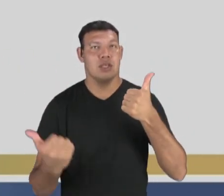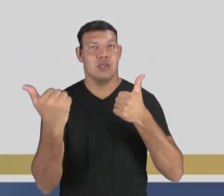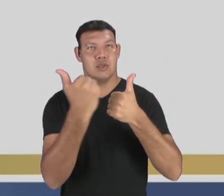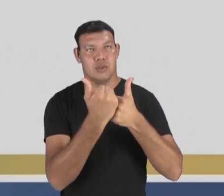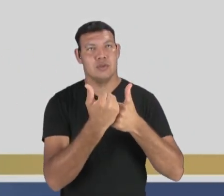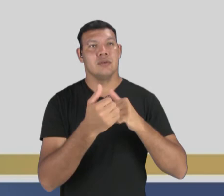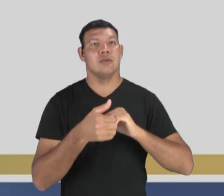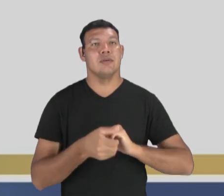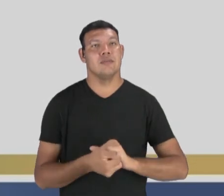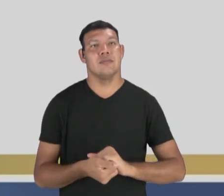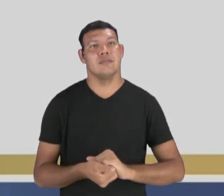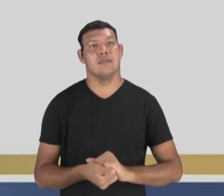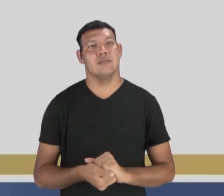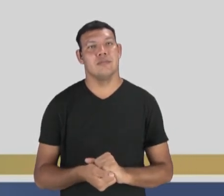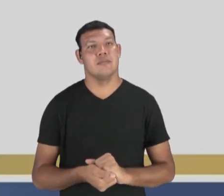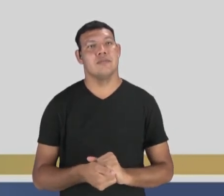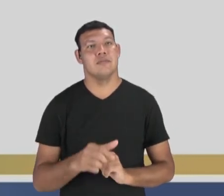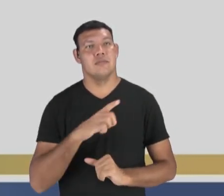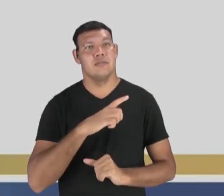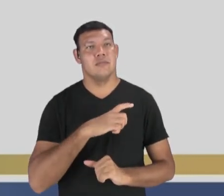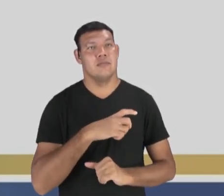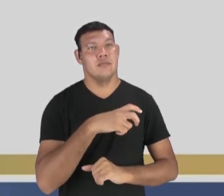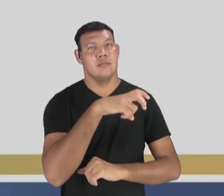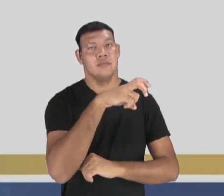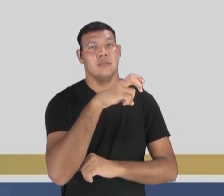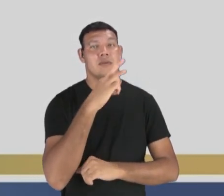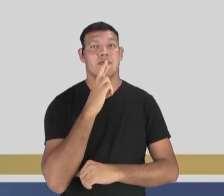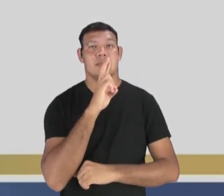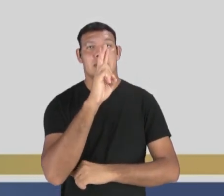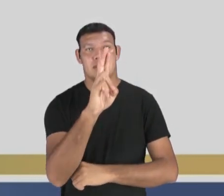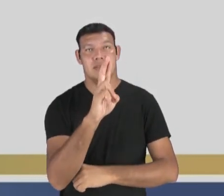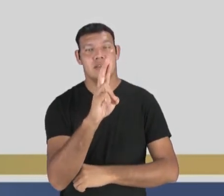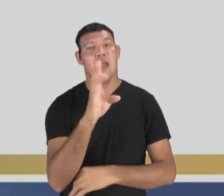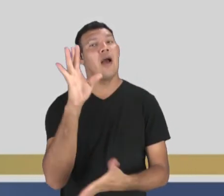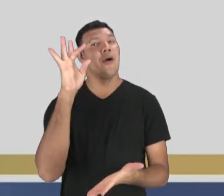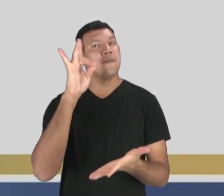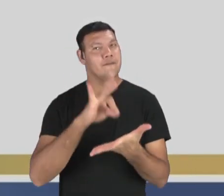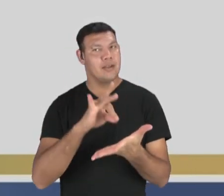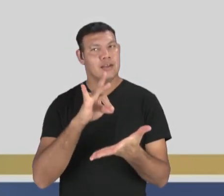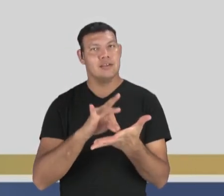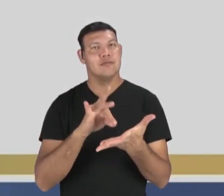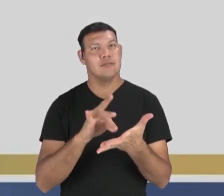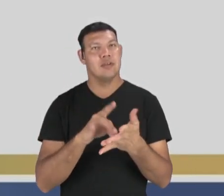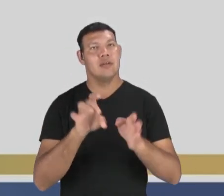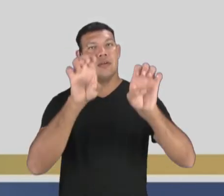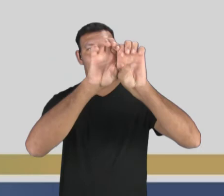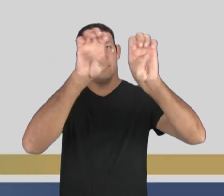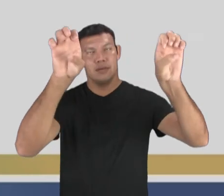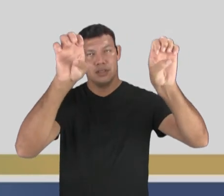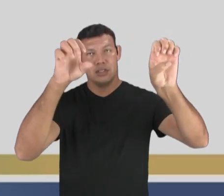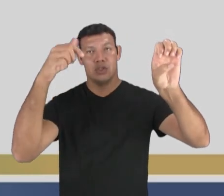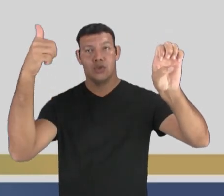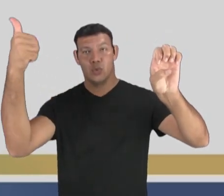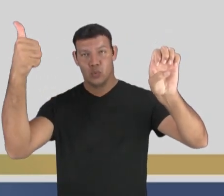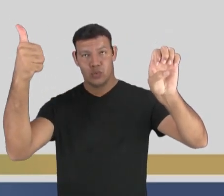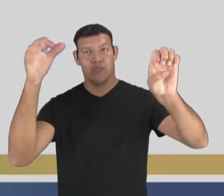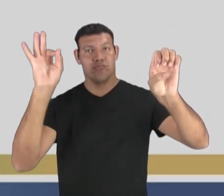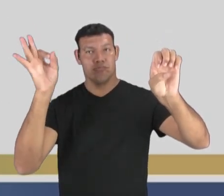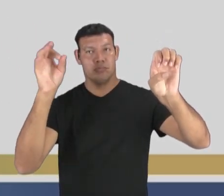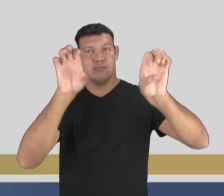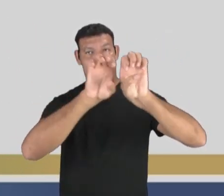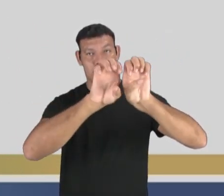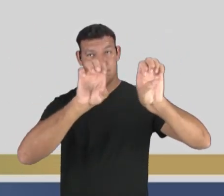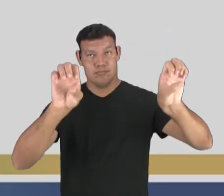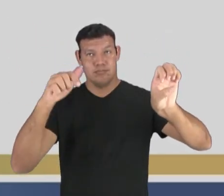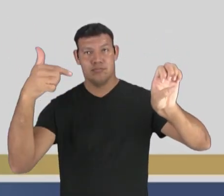no sistema, vocês terão aí como resposta, todas elas satisfazem as condições da